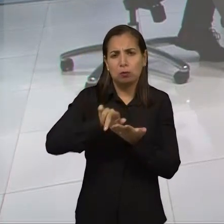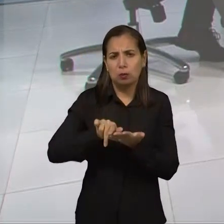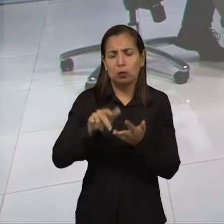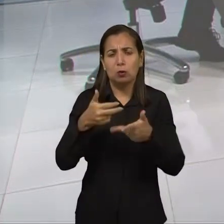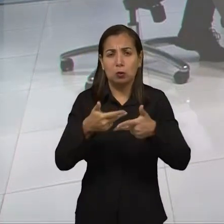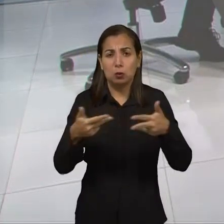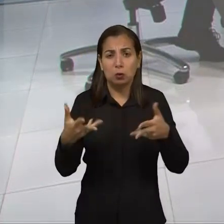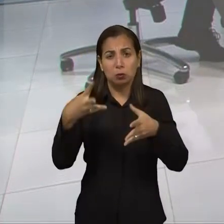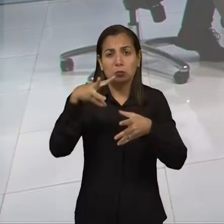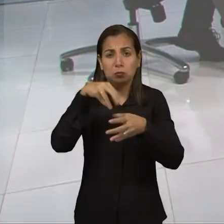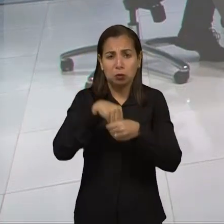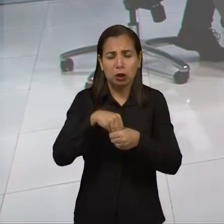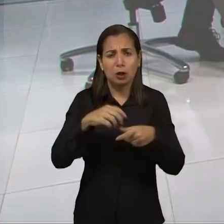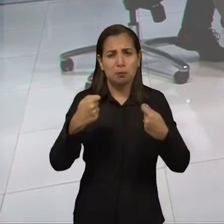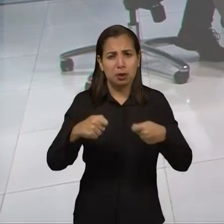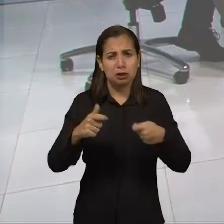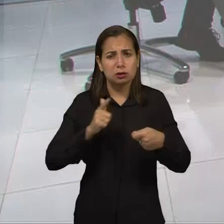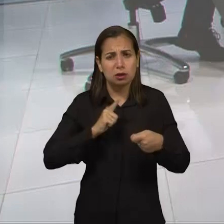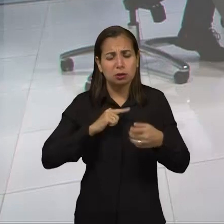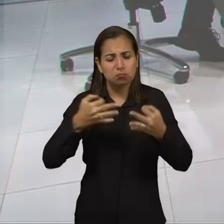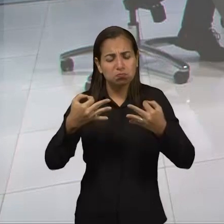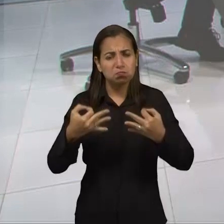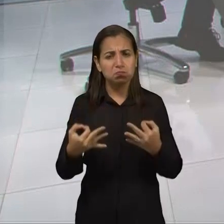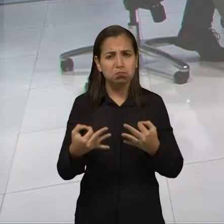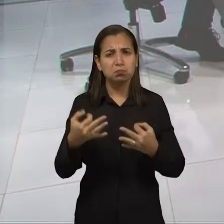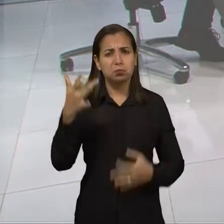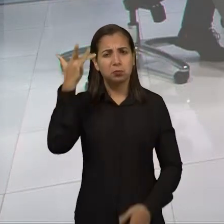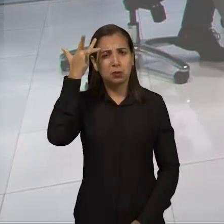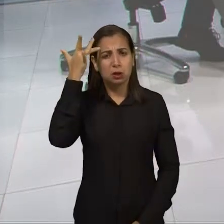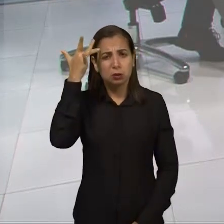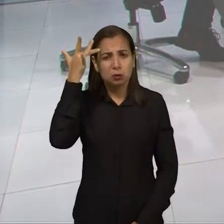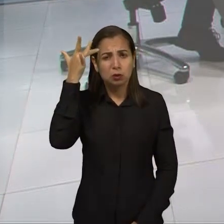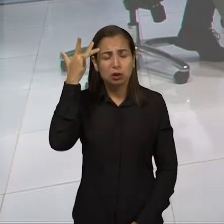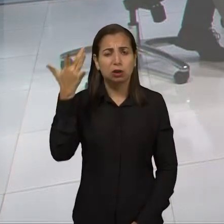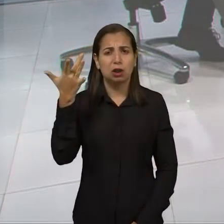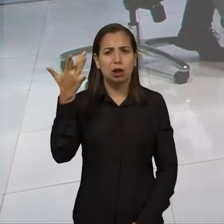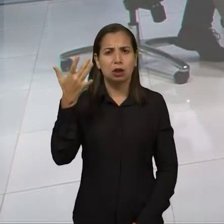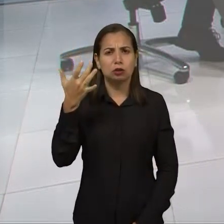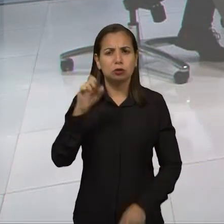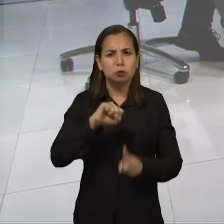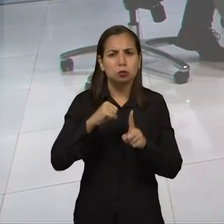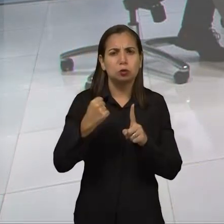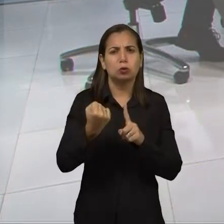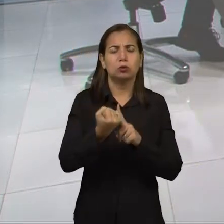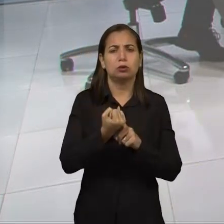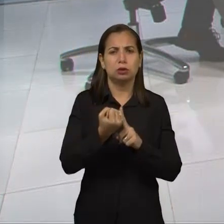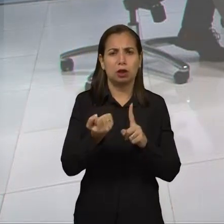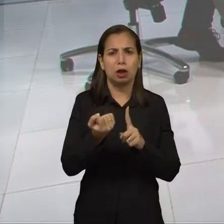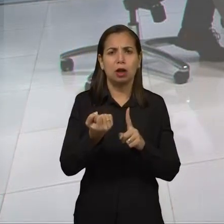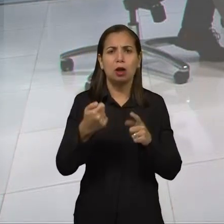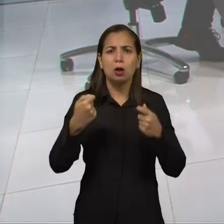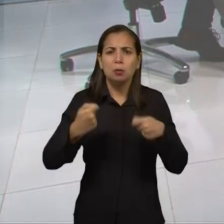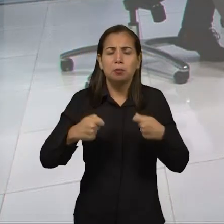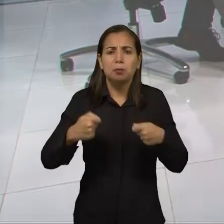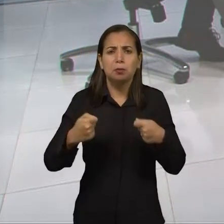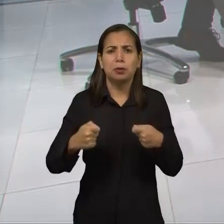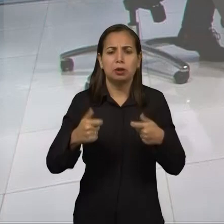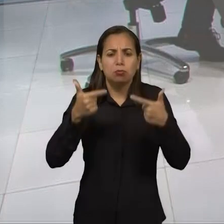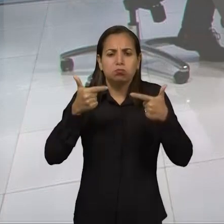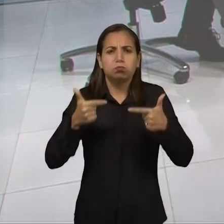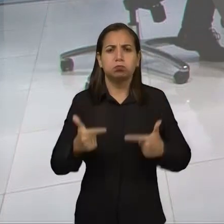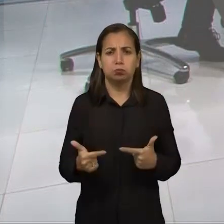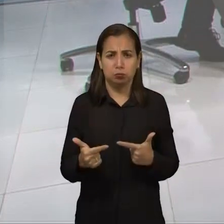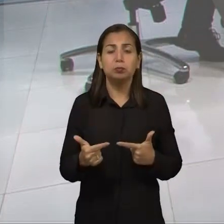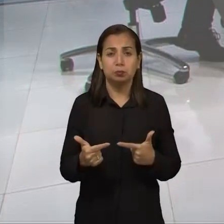temperança, maturidade, né? Maturidade pessoal, social, intelectual, isenção, sobretudo.